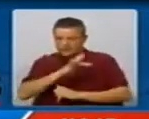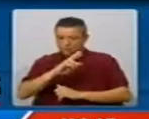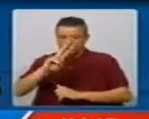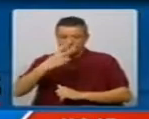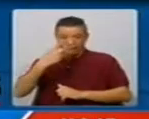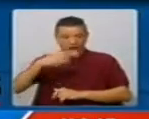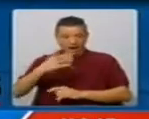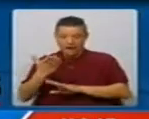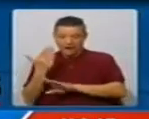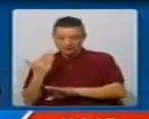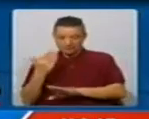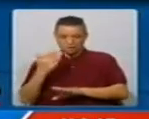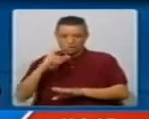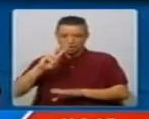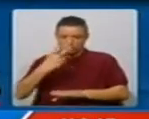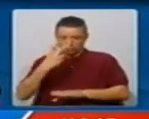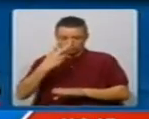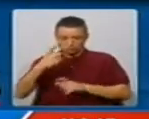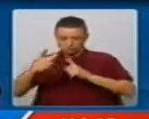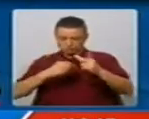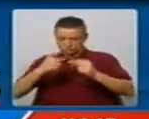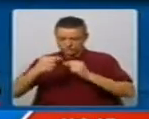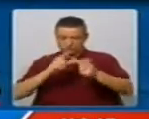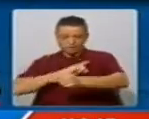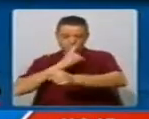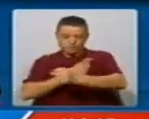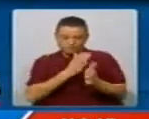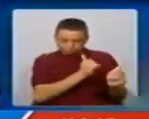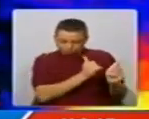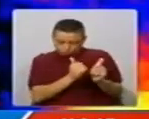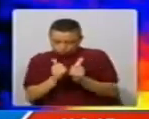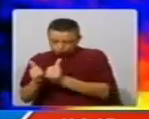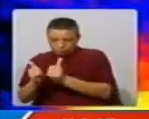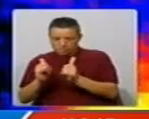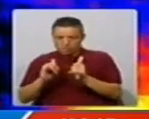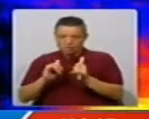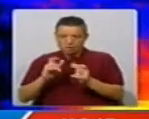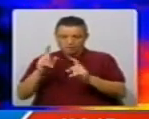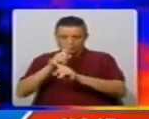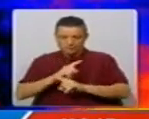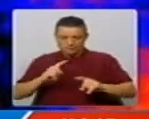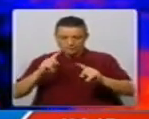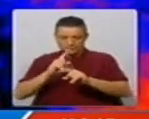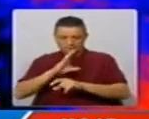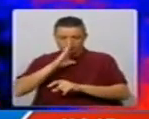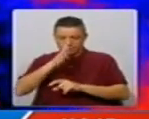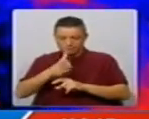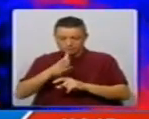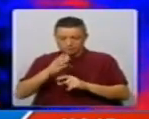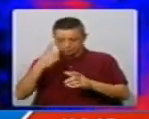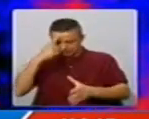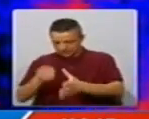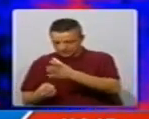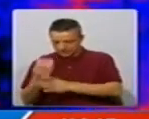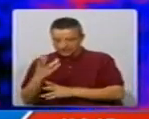estrelas, um binário de estrelas que, devido à força gravitacional do buraco negro, fundiram-se. Fundiram-se, criaram todo uma